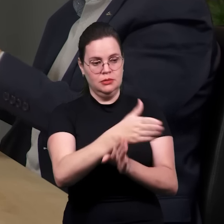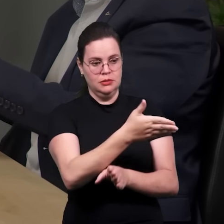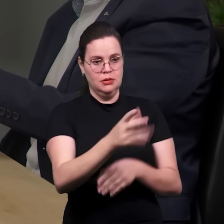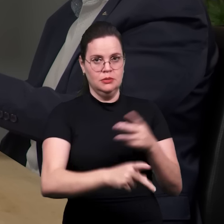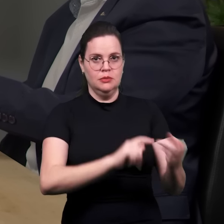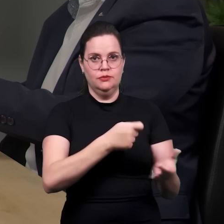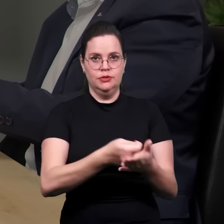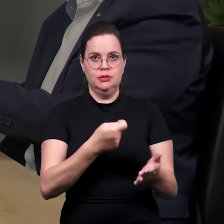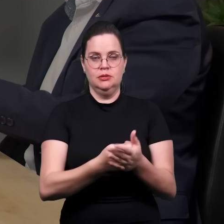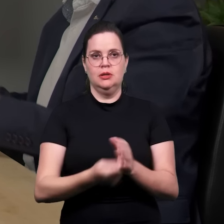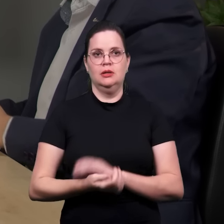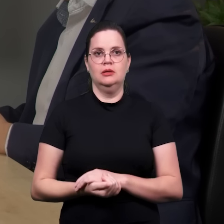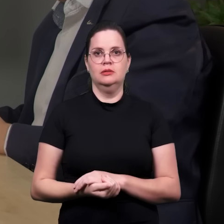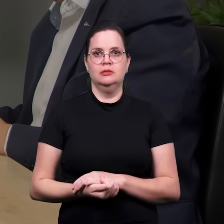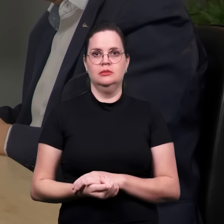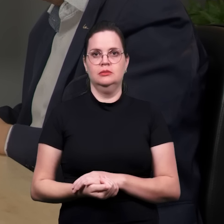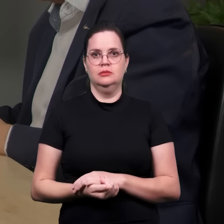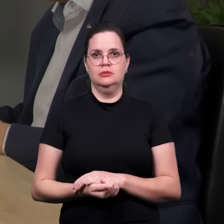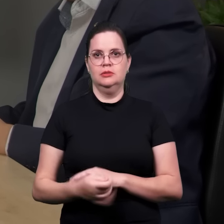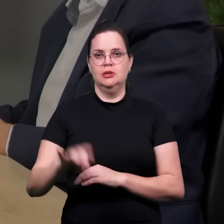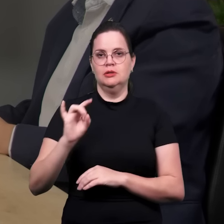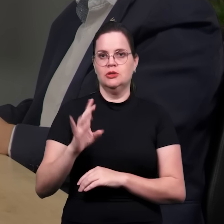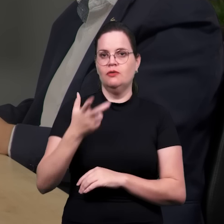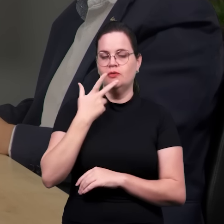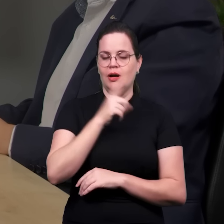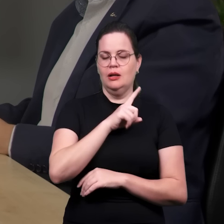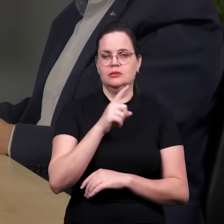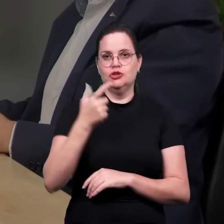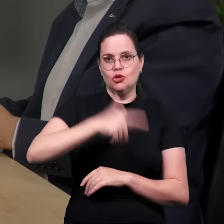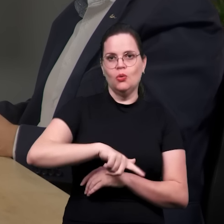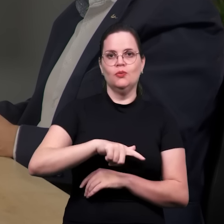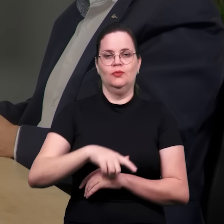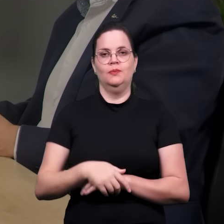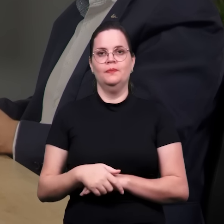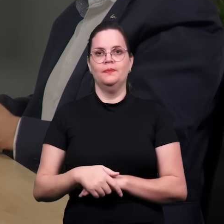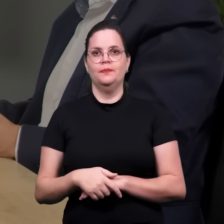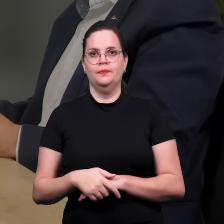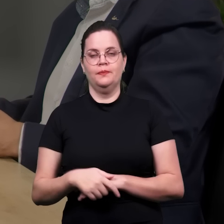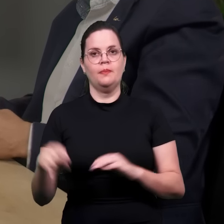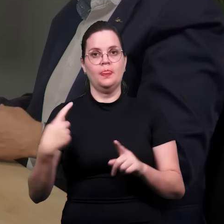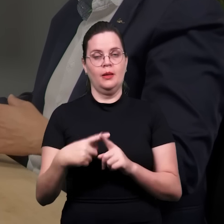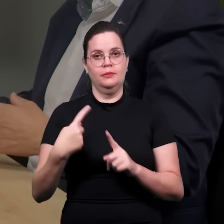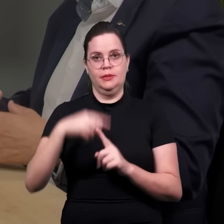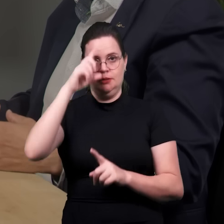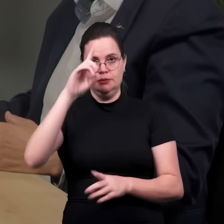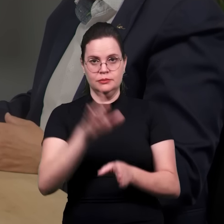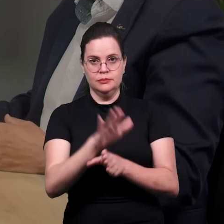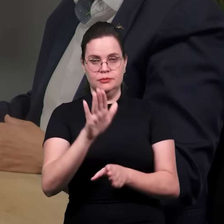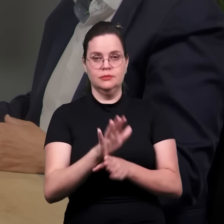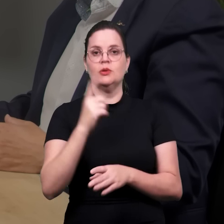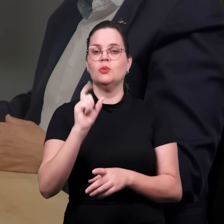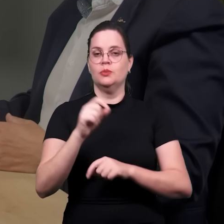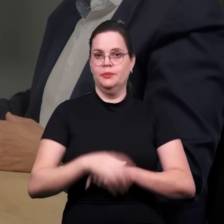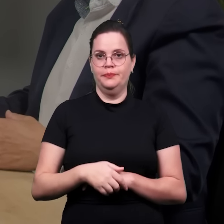Israel tinha, acho que vou só reforçar aqui o que você falou. Israel, a orientação do Senhor, Israel tinha que pegar um